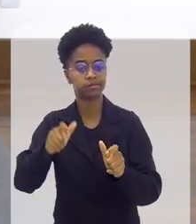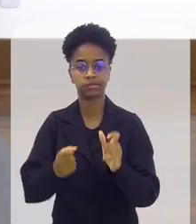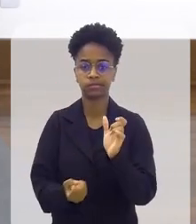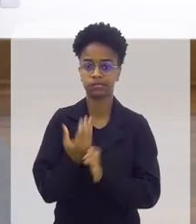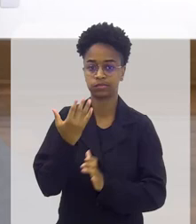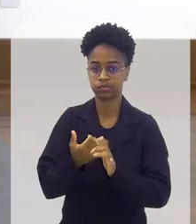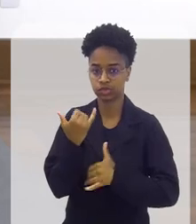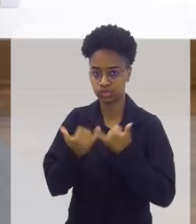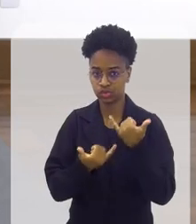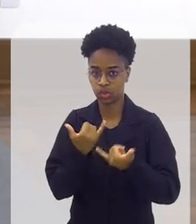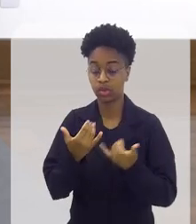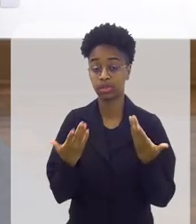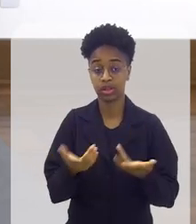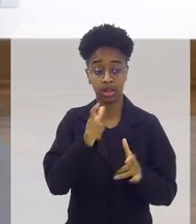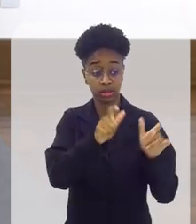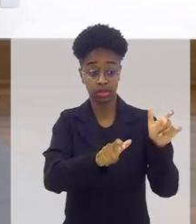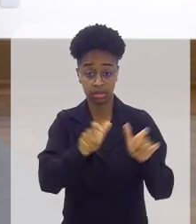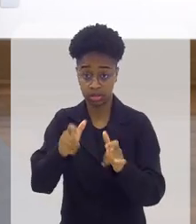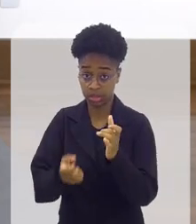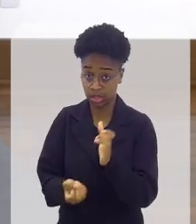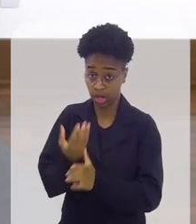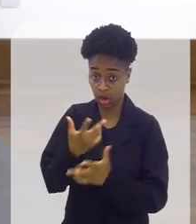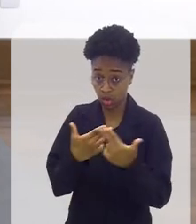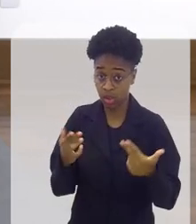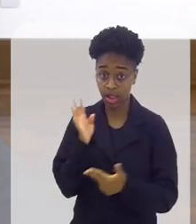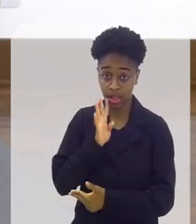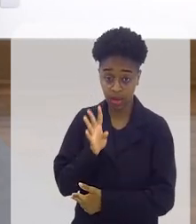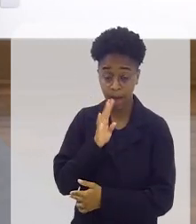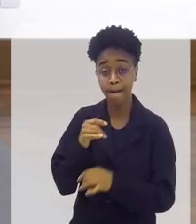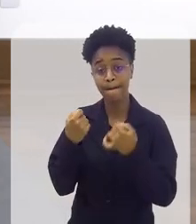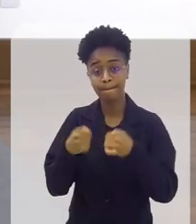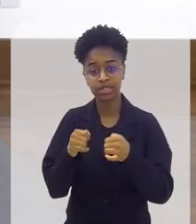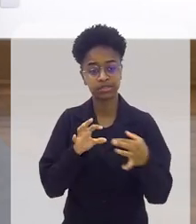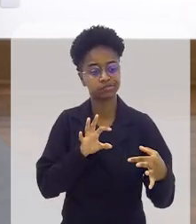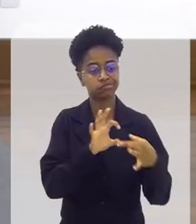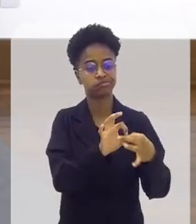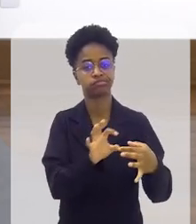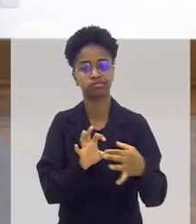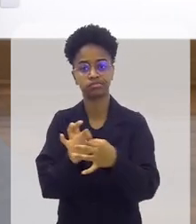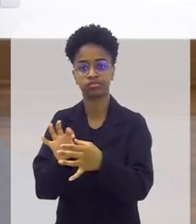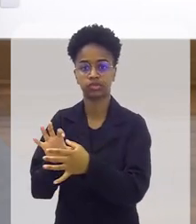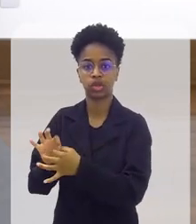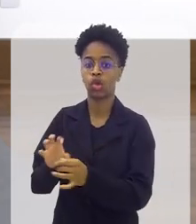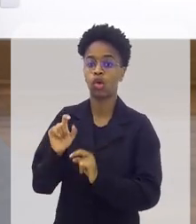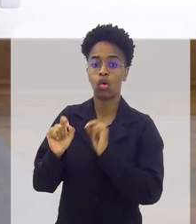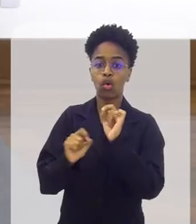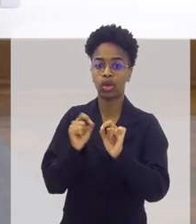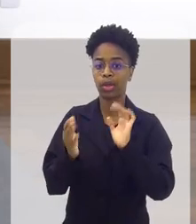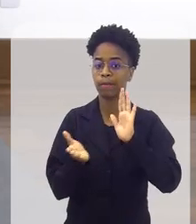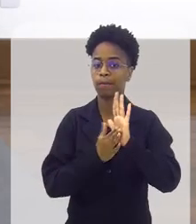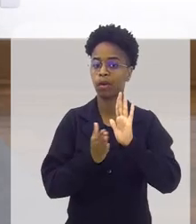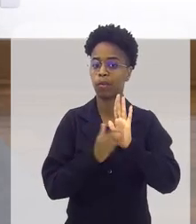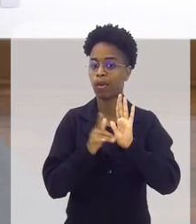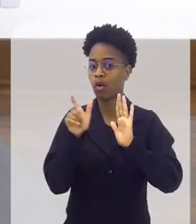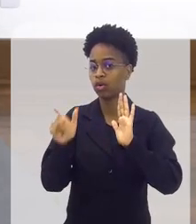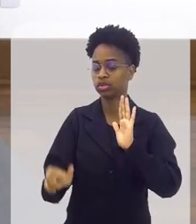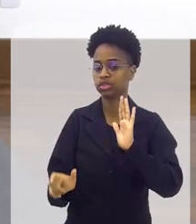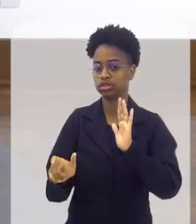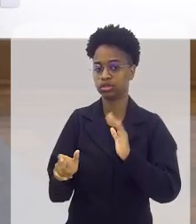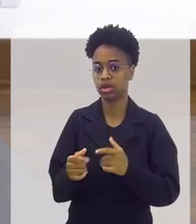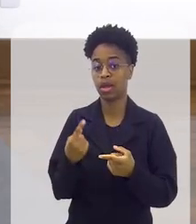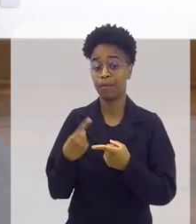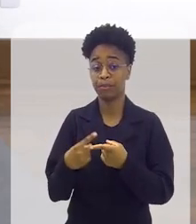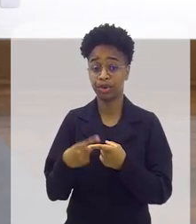vai produzir. E para as pessoas poderem produzir algo legal, elas precisam se integrar no que aquela Game Jam está